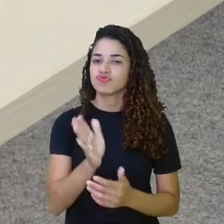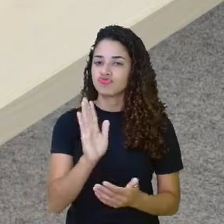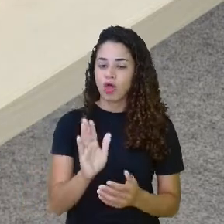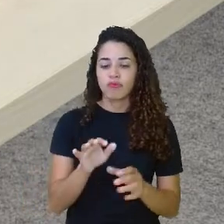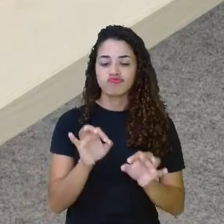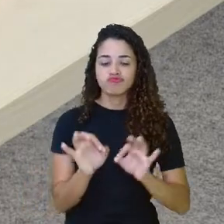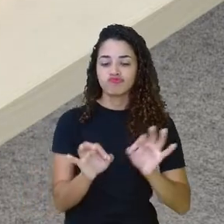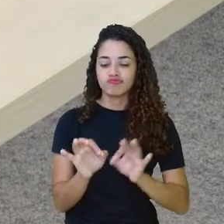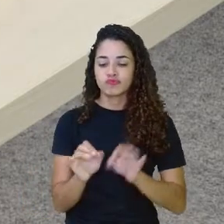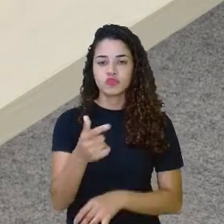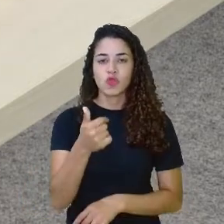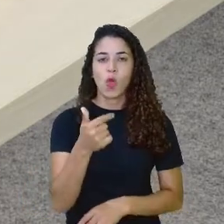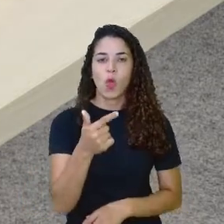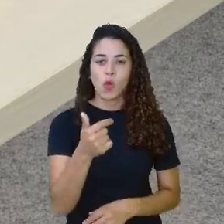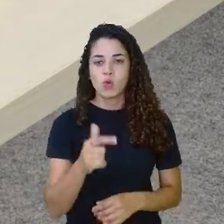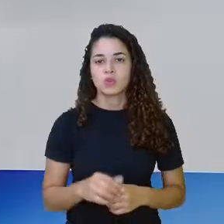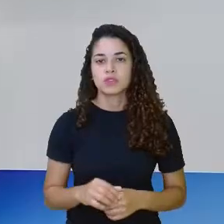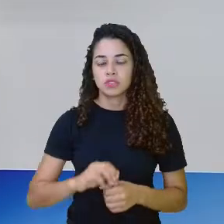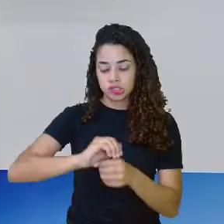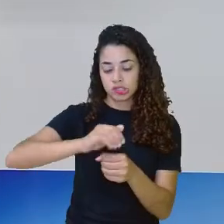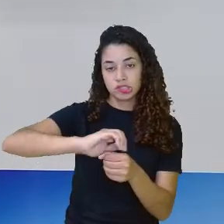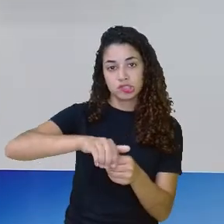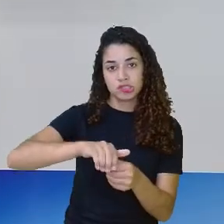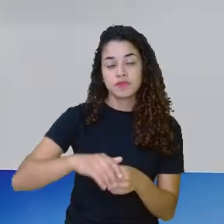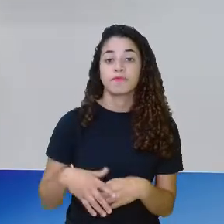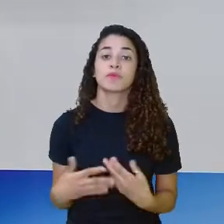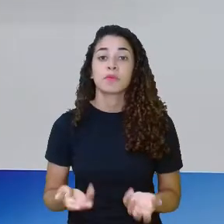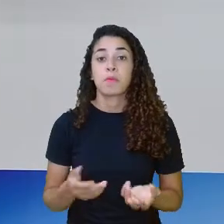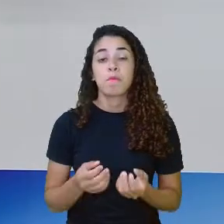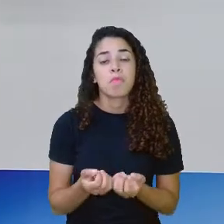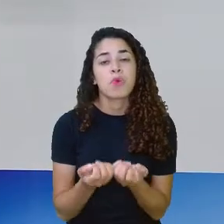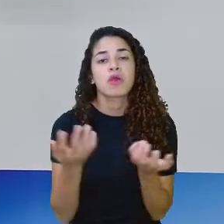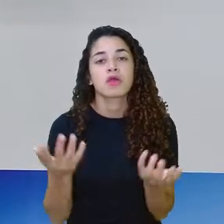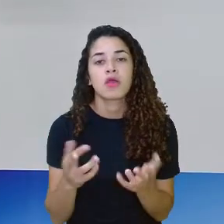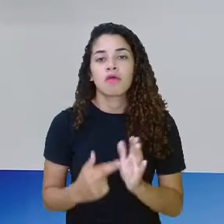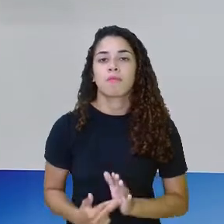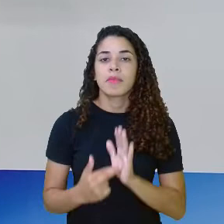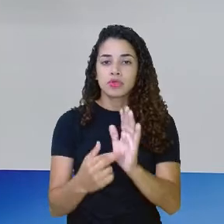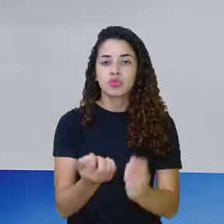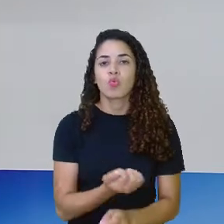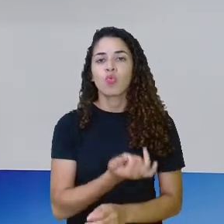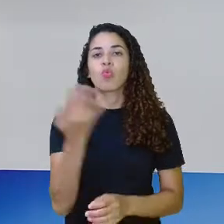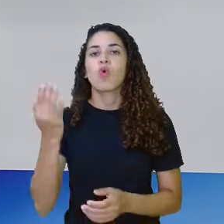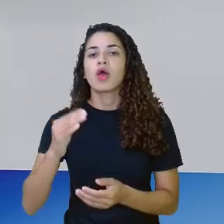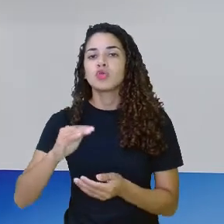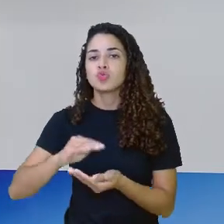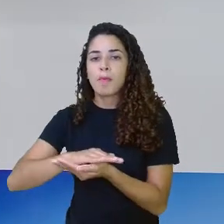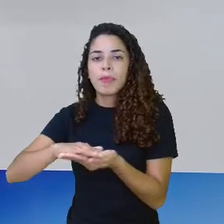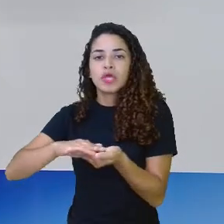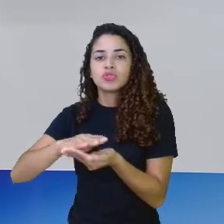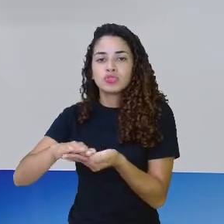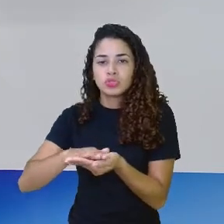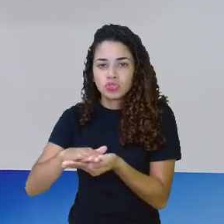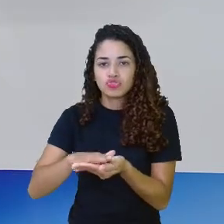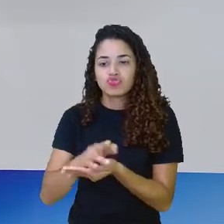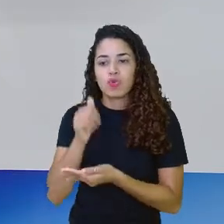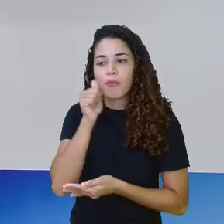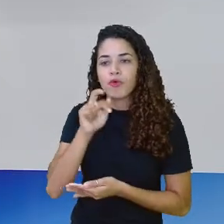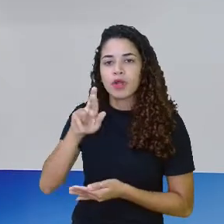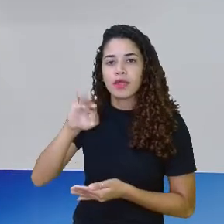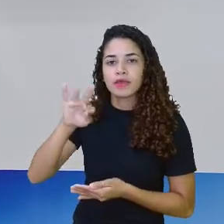separei 12 tampinhas para representar a quantidade de beijinhos que a Rita